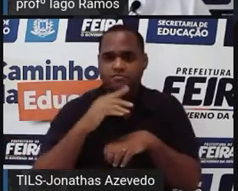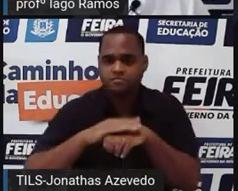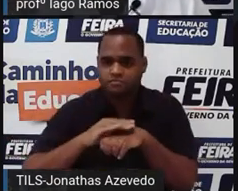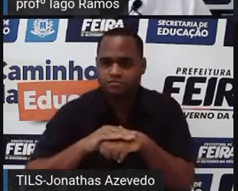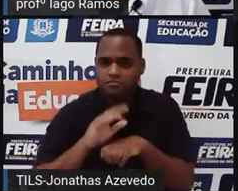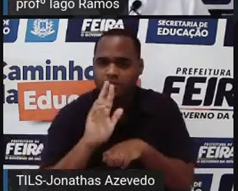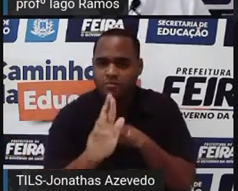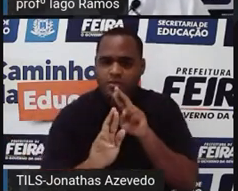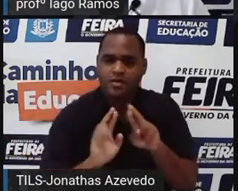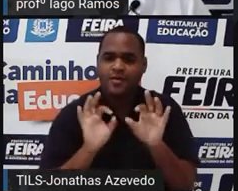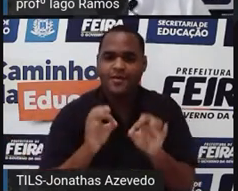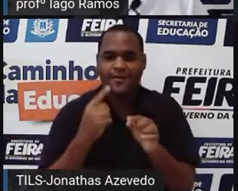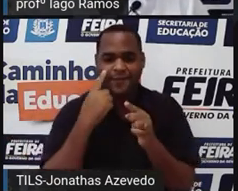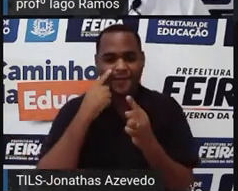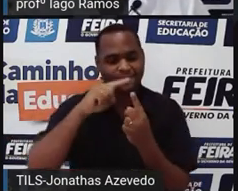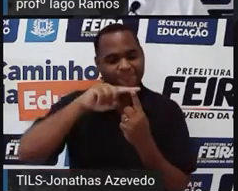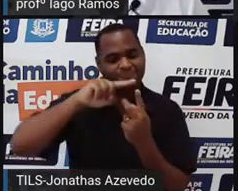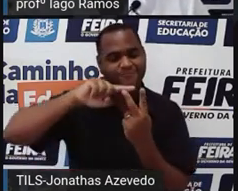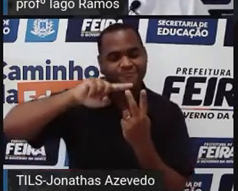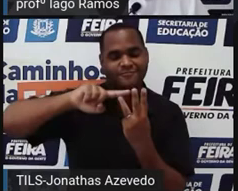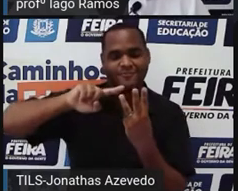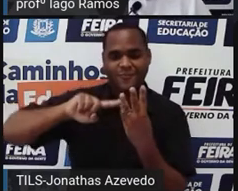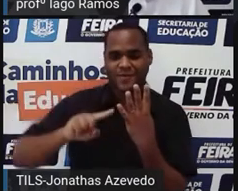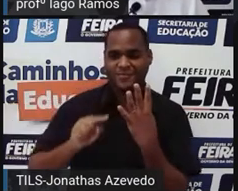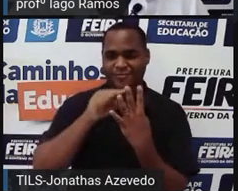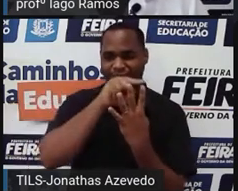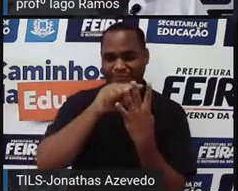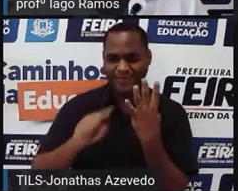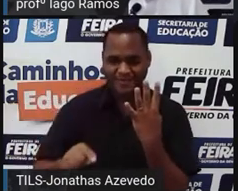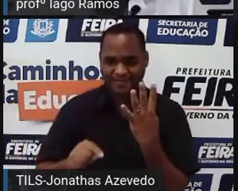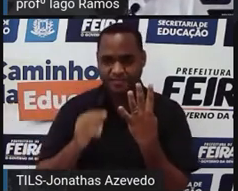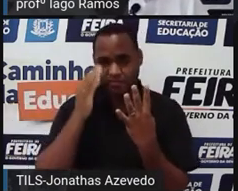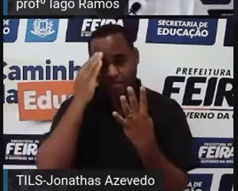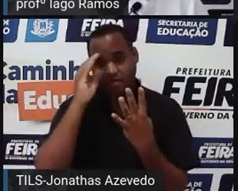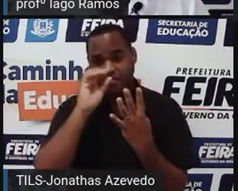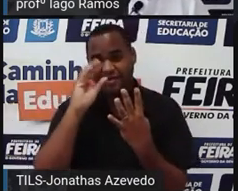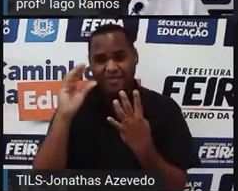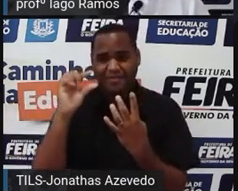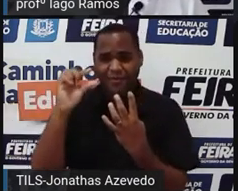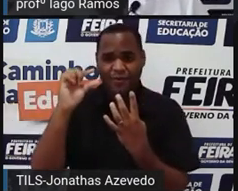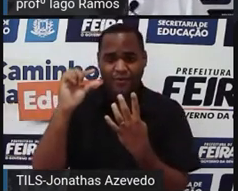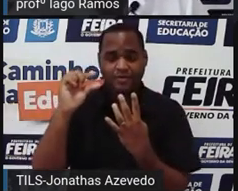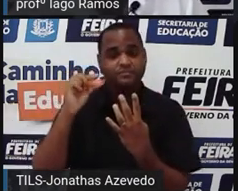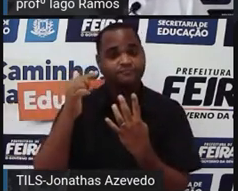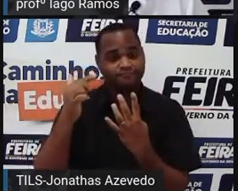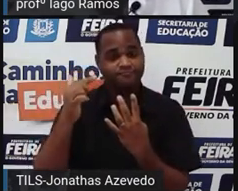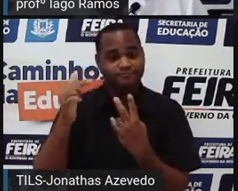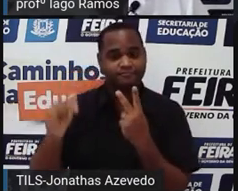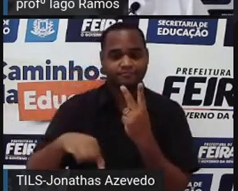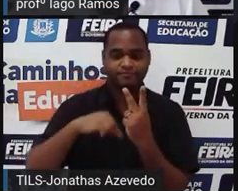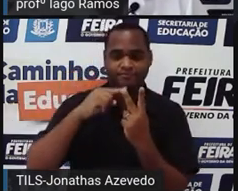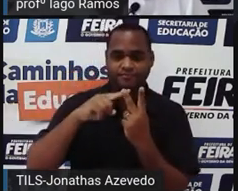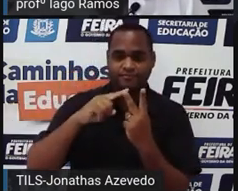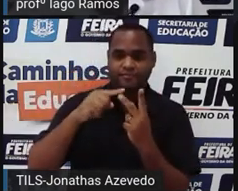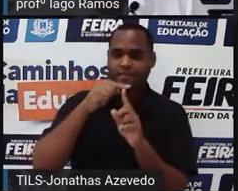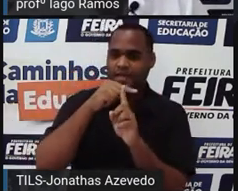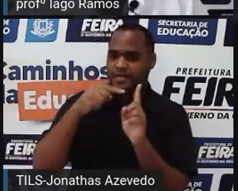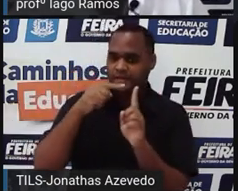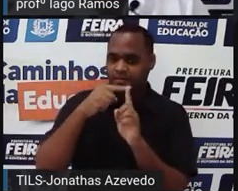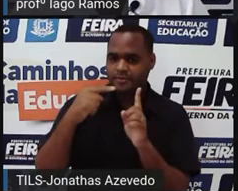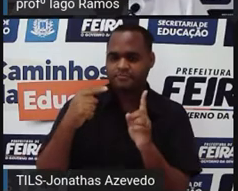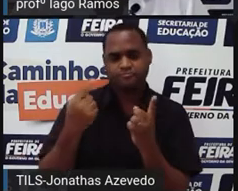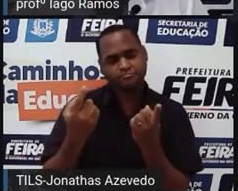sempre usando aqui esse nosso modelo. Se você entendeu pouco, número 1. Se você entendeu metade, número